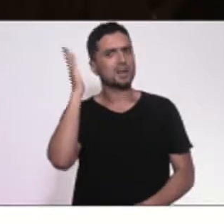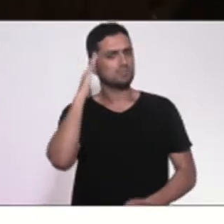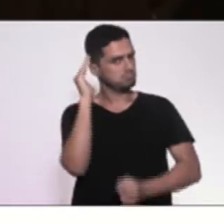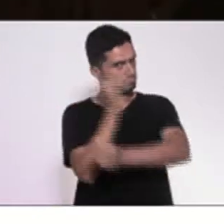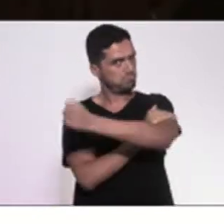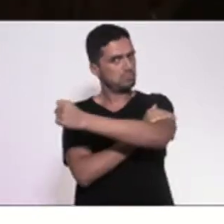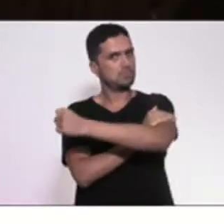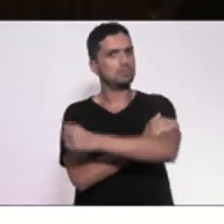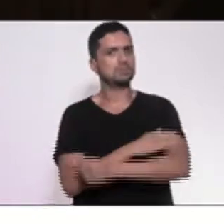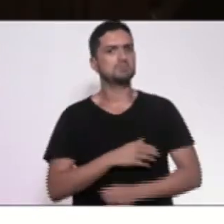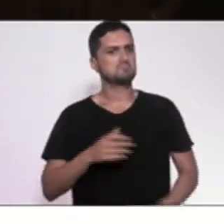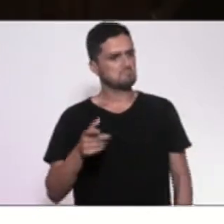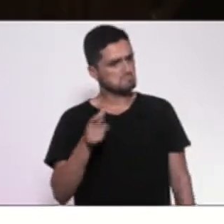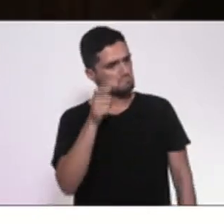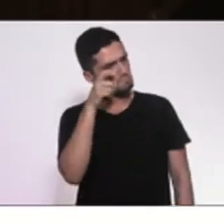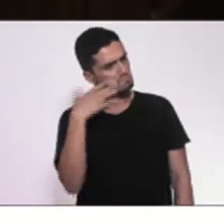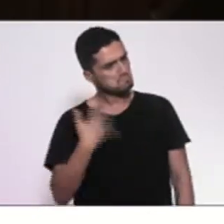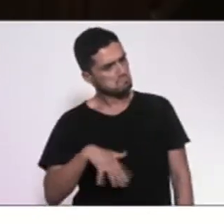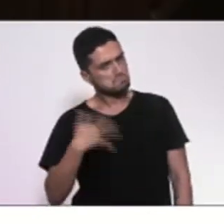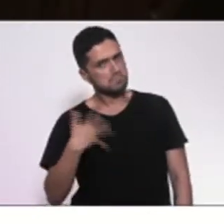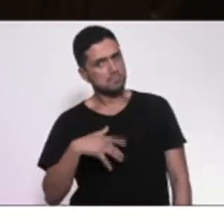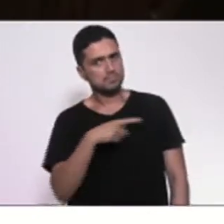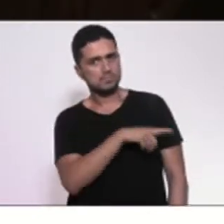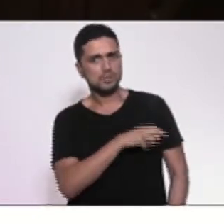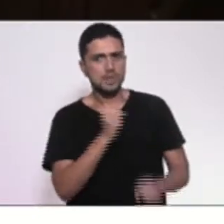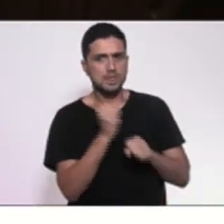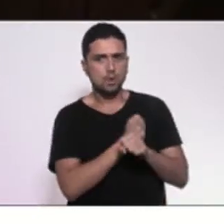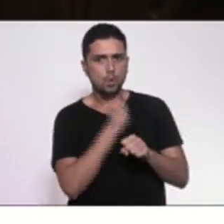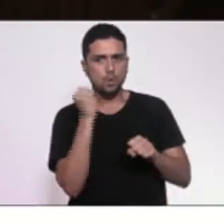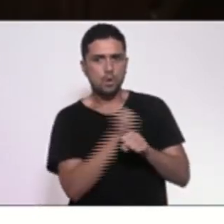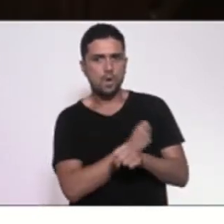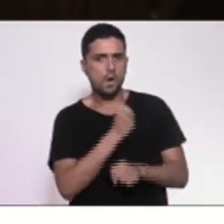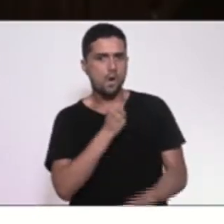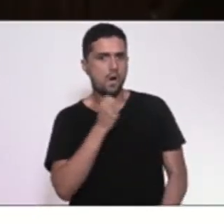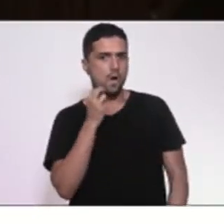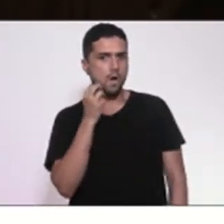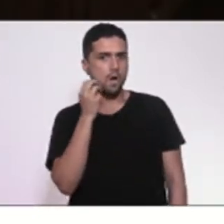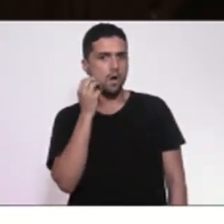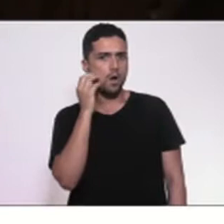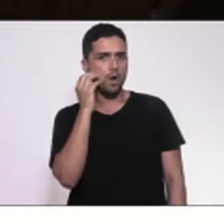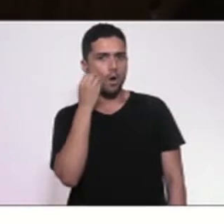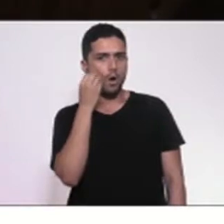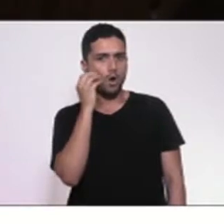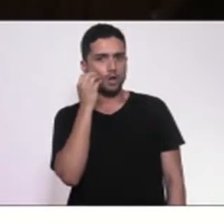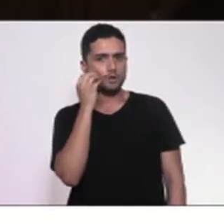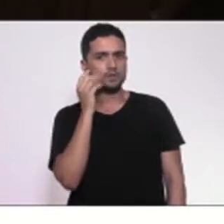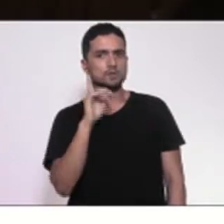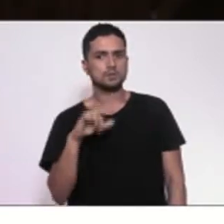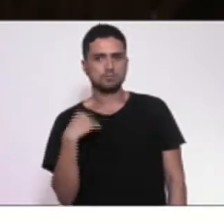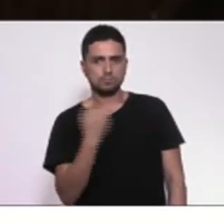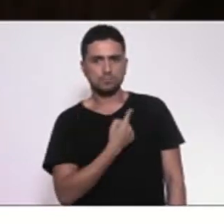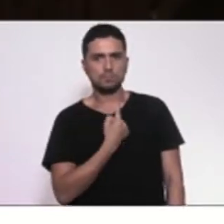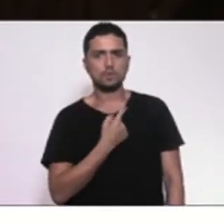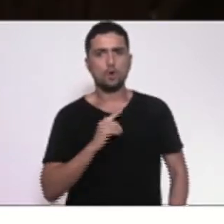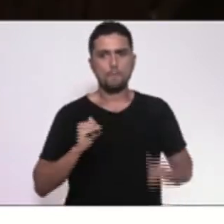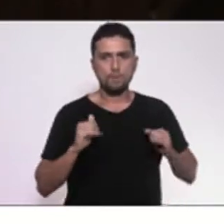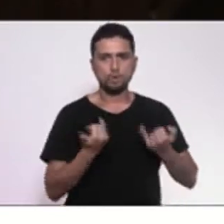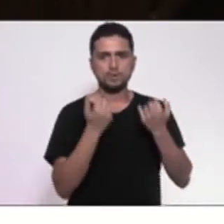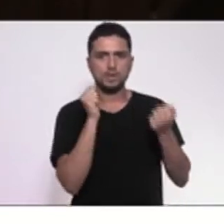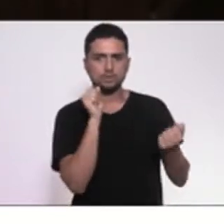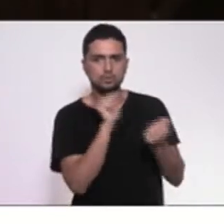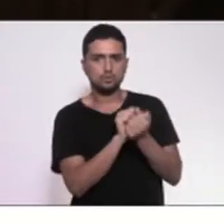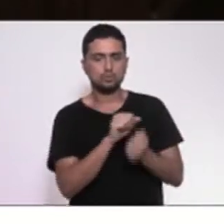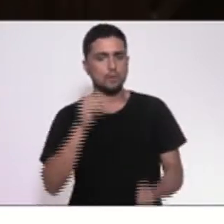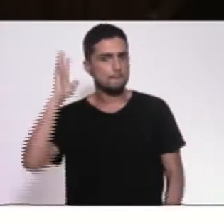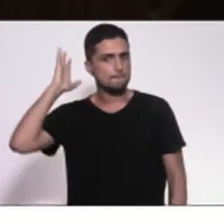E é muito impressionante o trabalho do Concreto Rosa, que nós tivemos a oportunidade de também estar juntas com ela quando